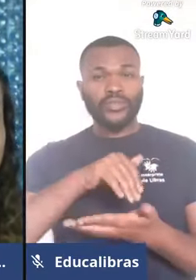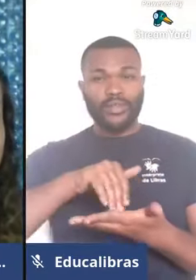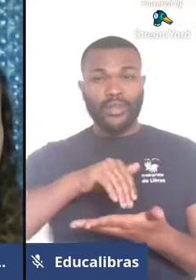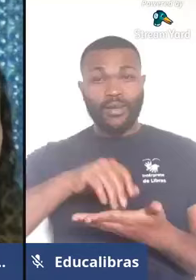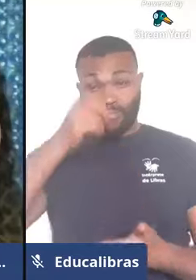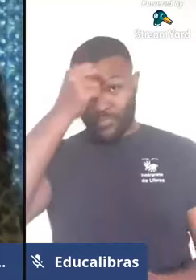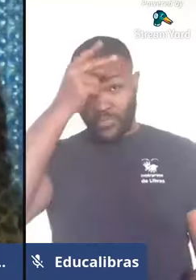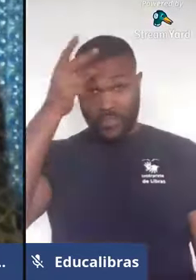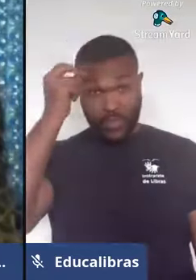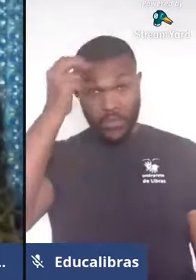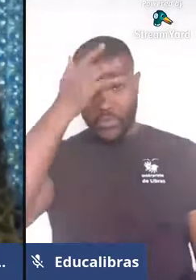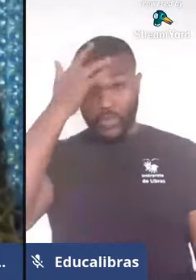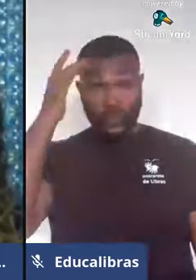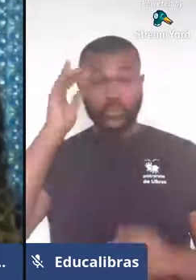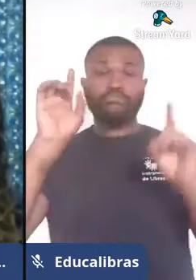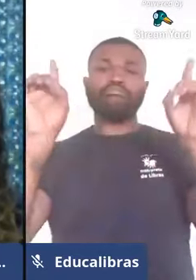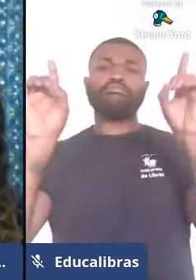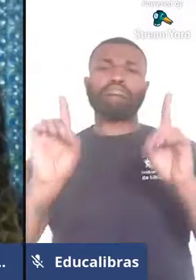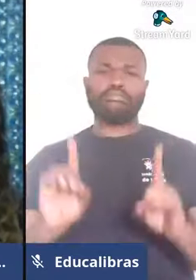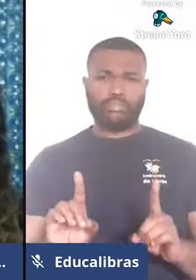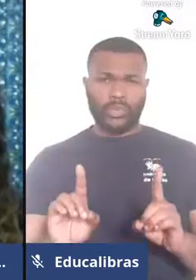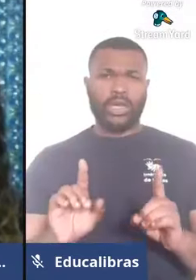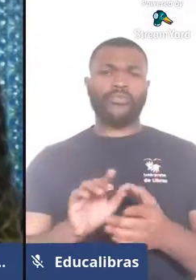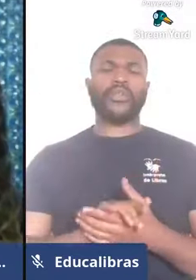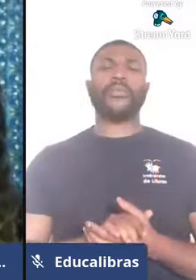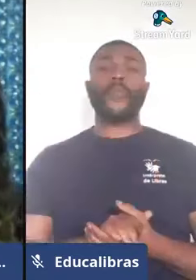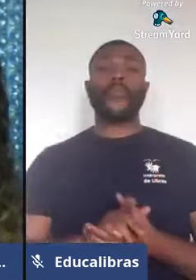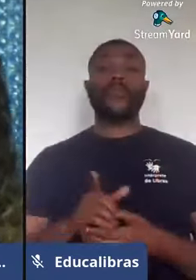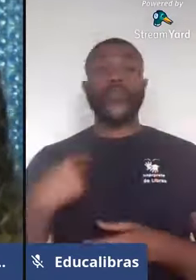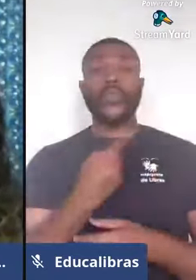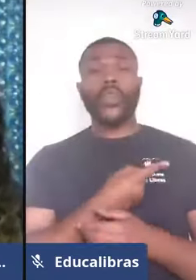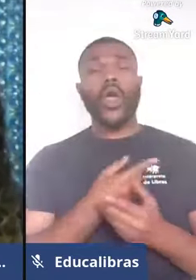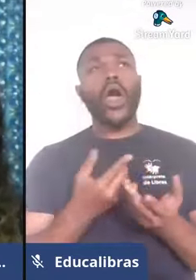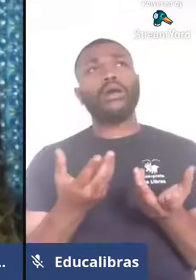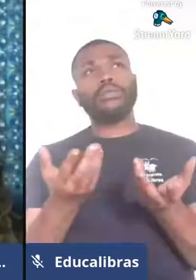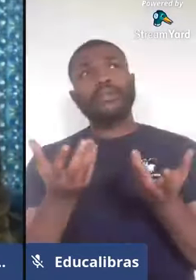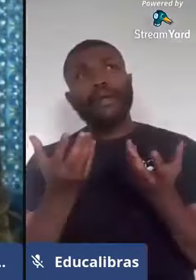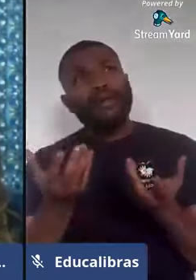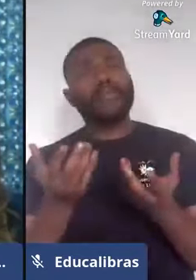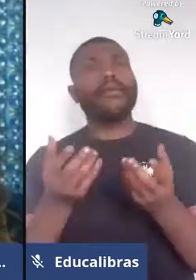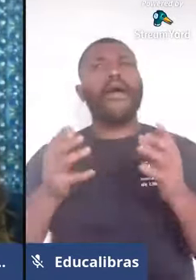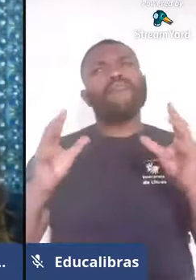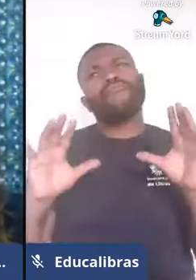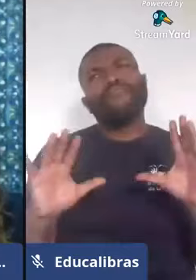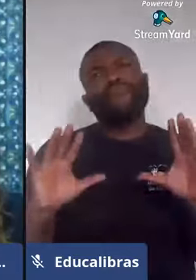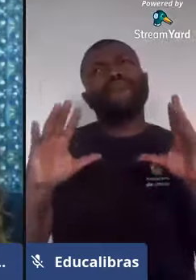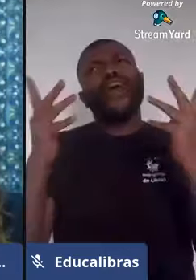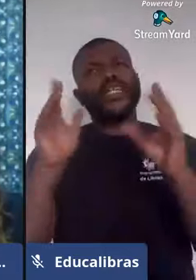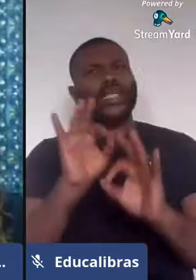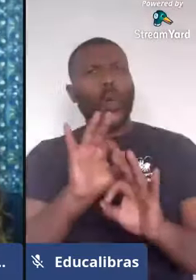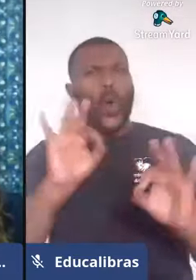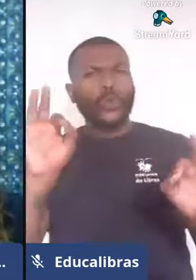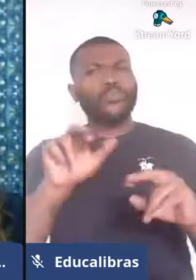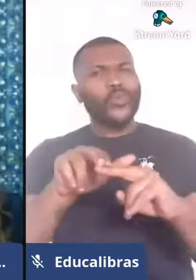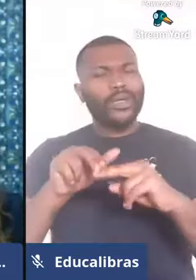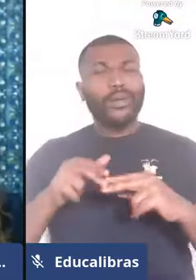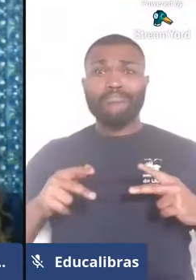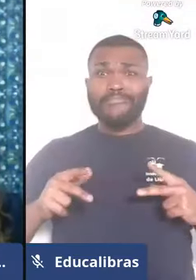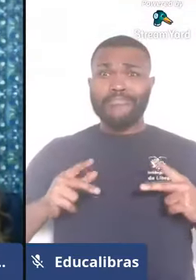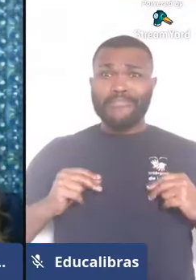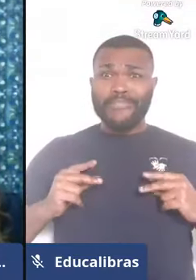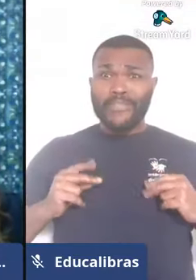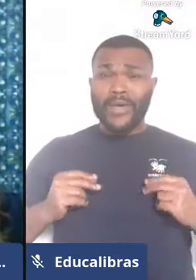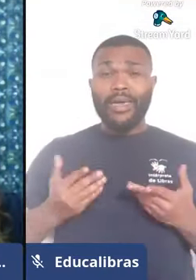Deficiência. Nós queríamos comemorar em grande estilo. Por quê? Porque merece. A criação